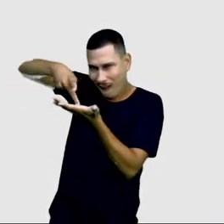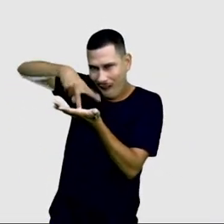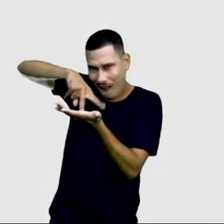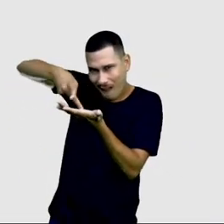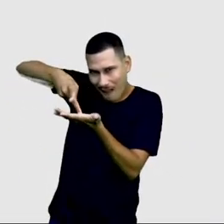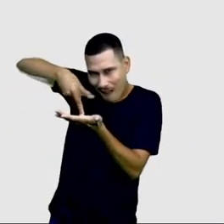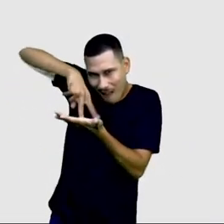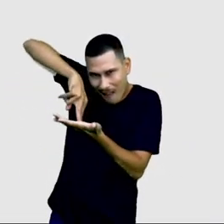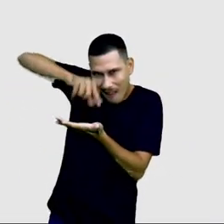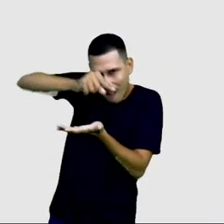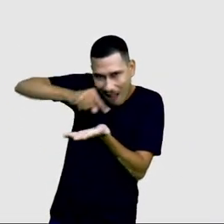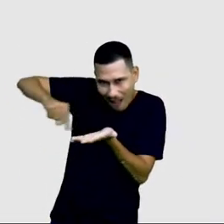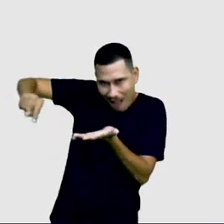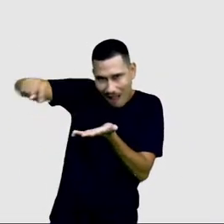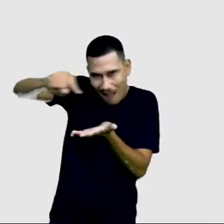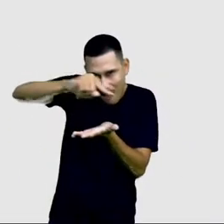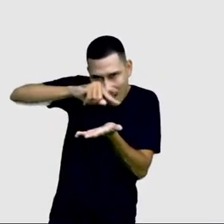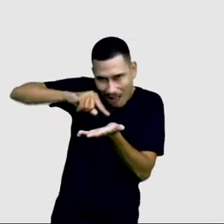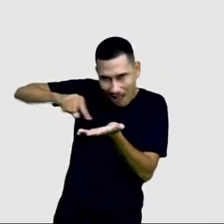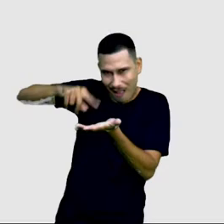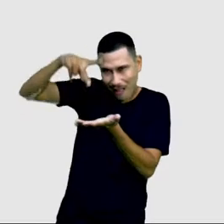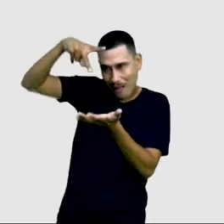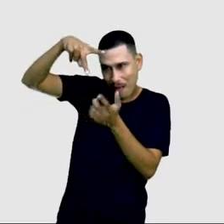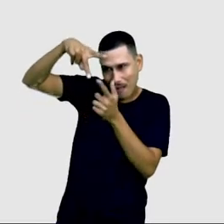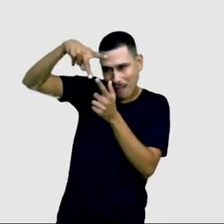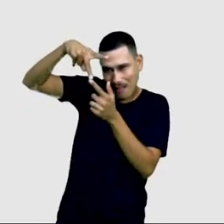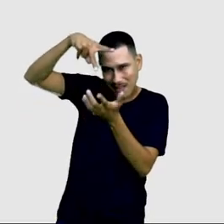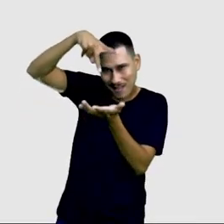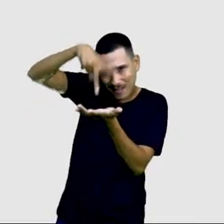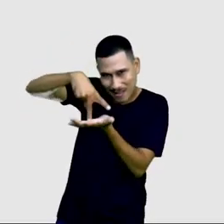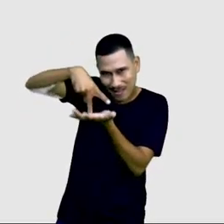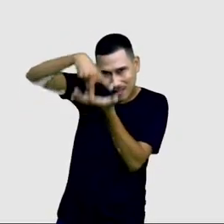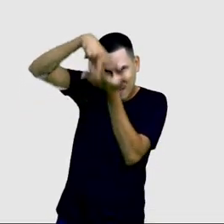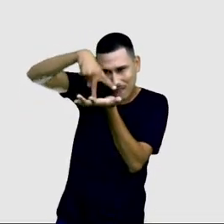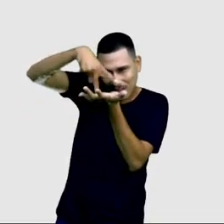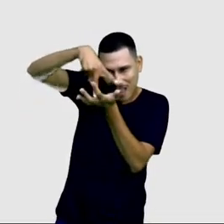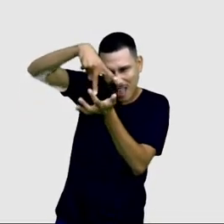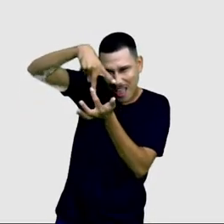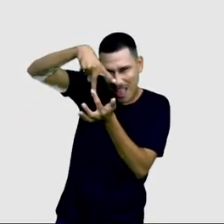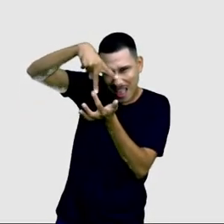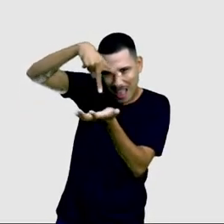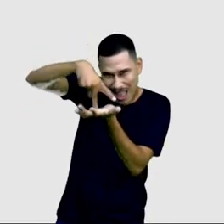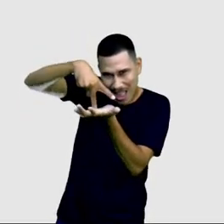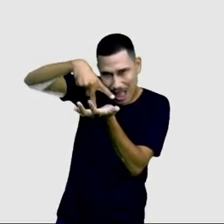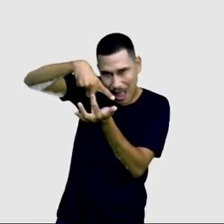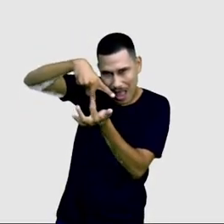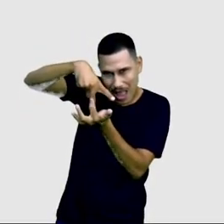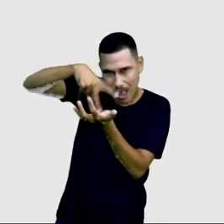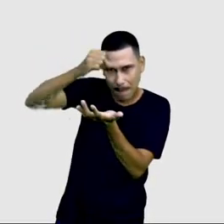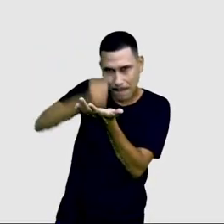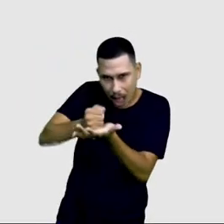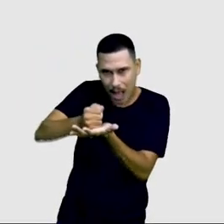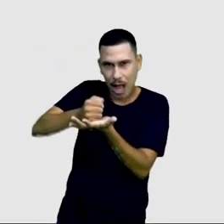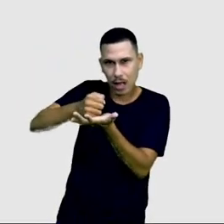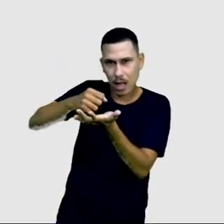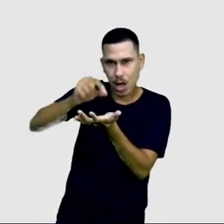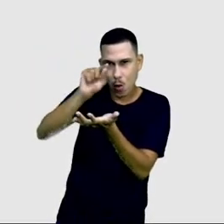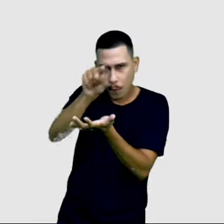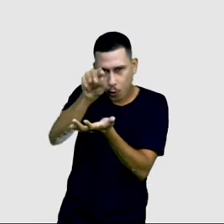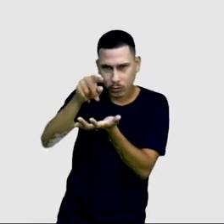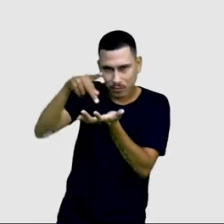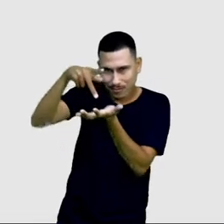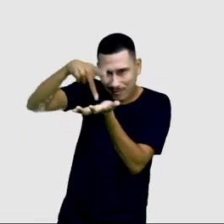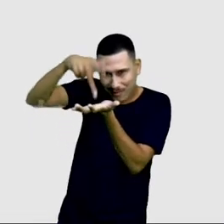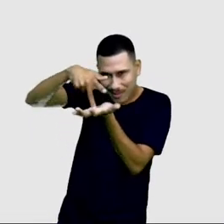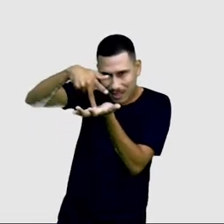a circunferência? Quando a gente apoia aquela agulhinha. E aquela agulhinha, ela marca um determinado ponto. Esse ponto